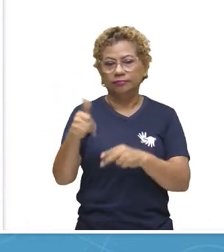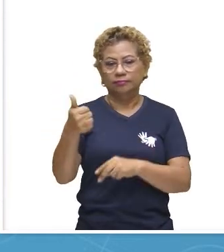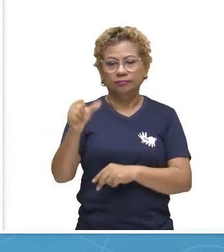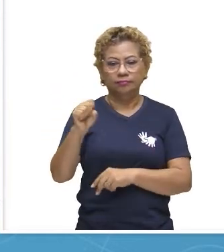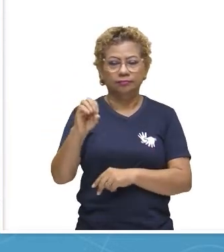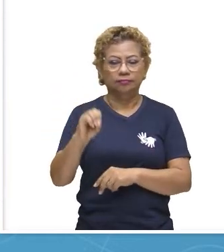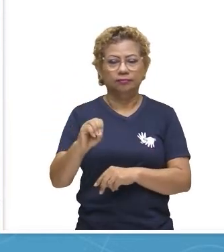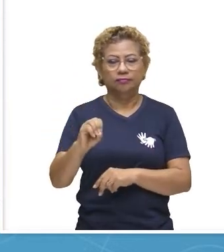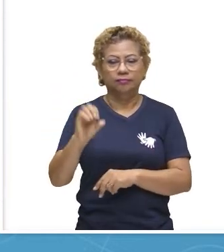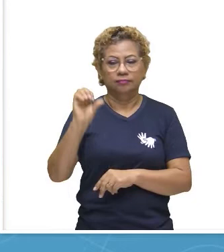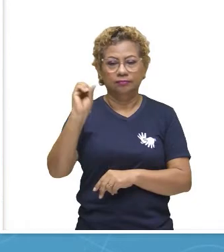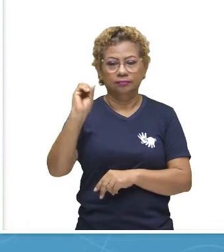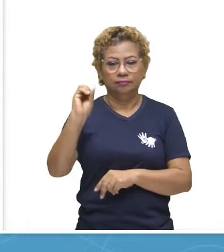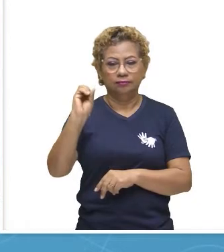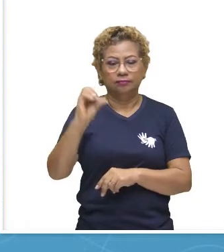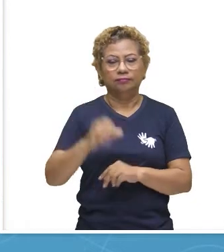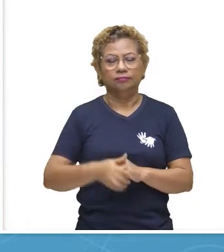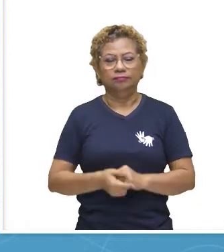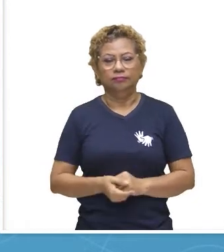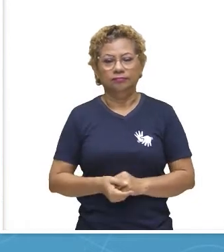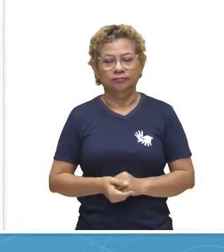ter também